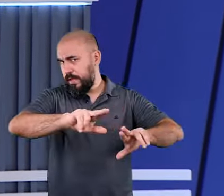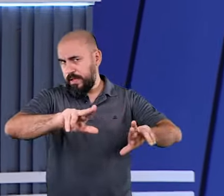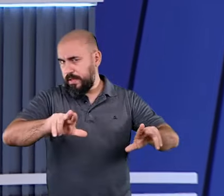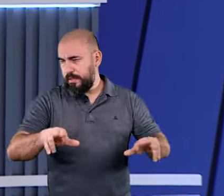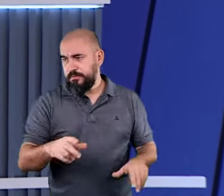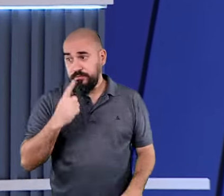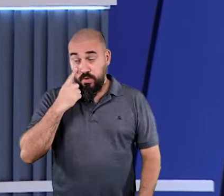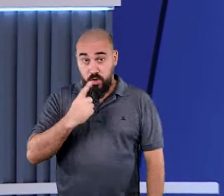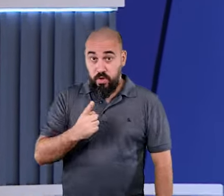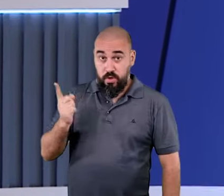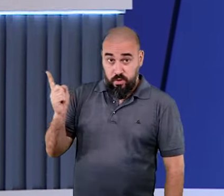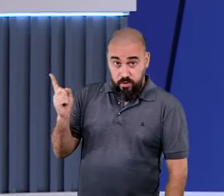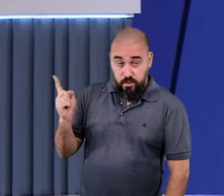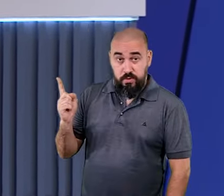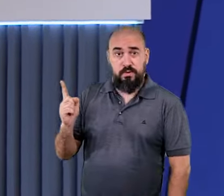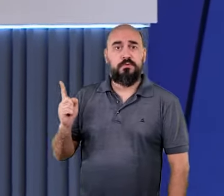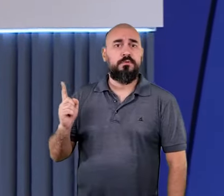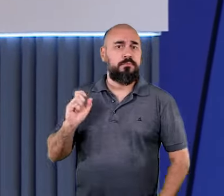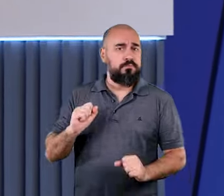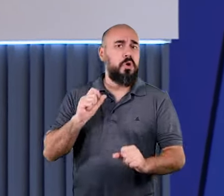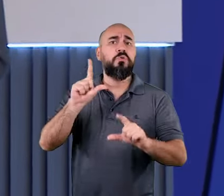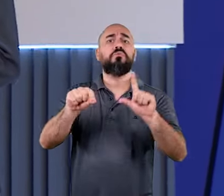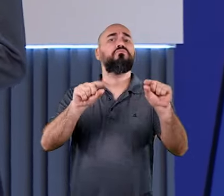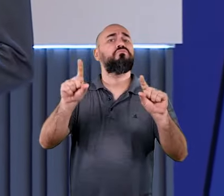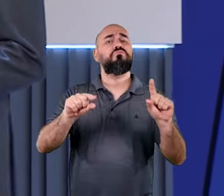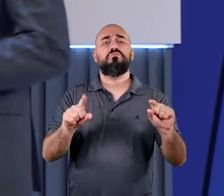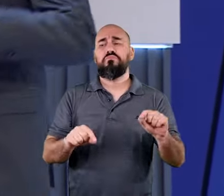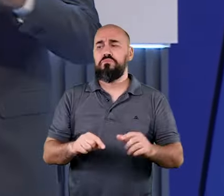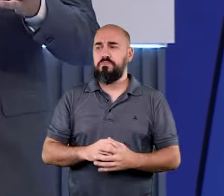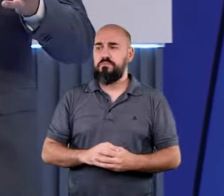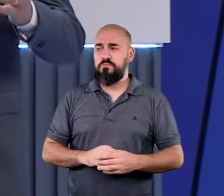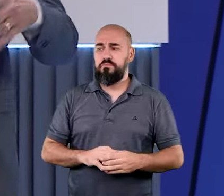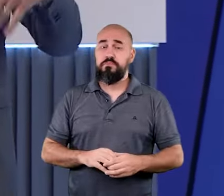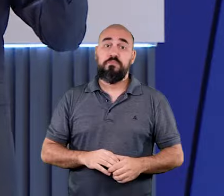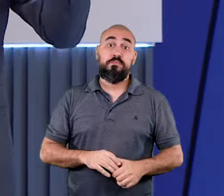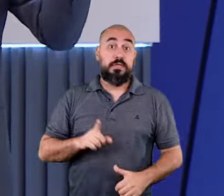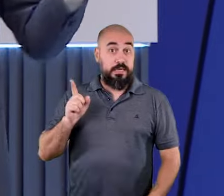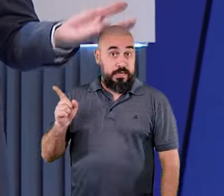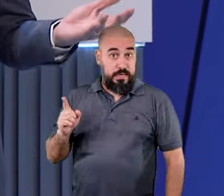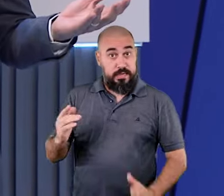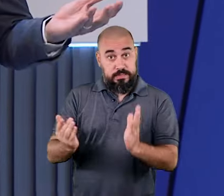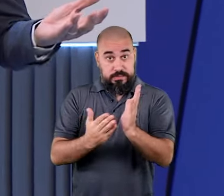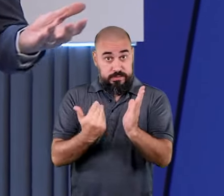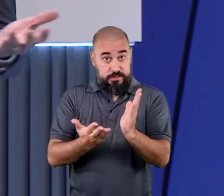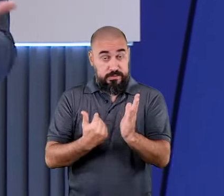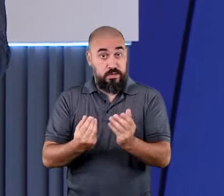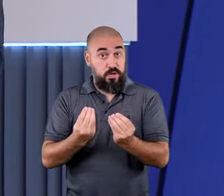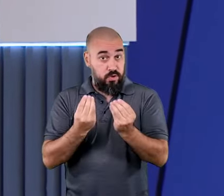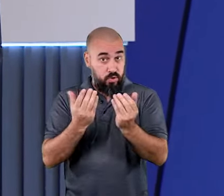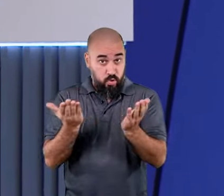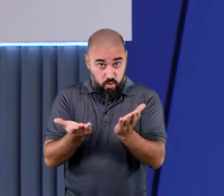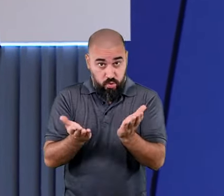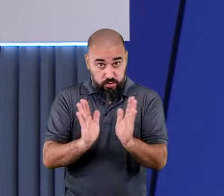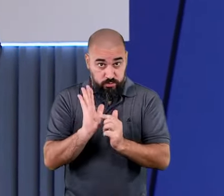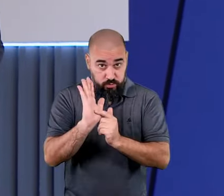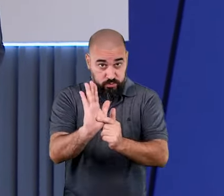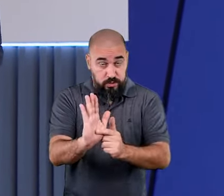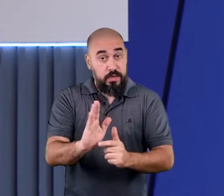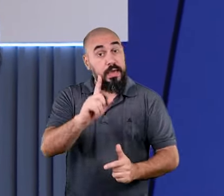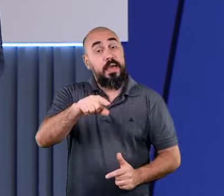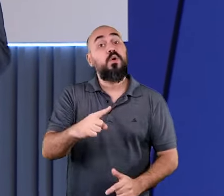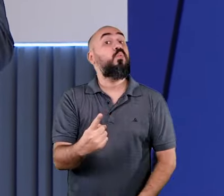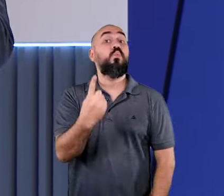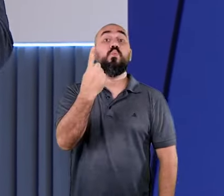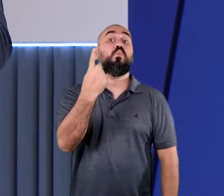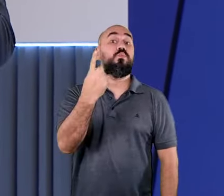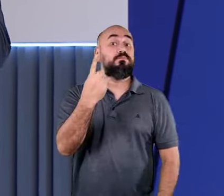tem vários estudos bíblicos à sua disposição. O Eu Creio é um desses estudos bíblicos que você pode ter acesso